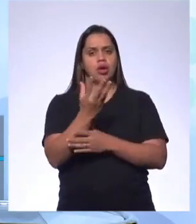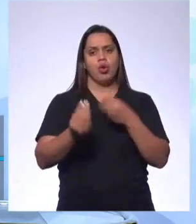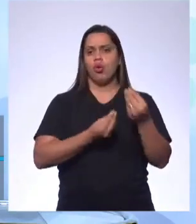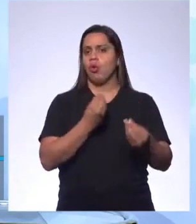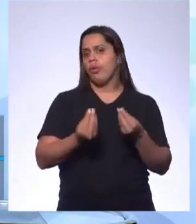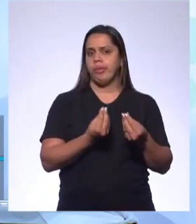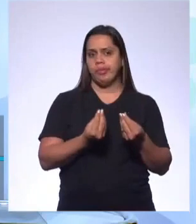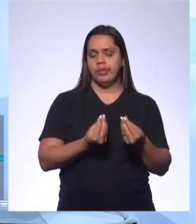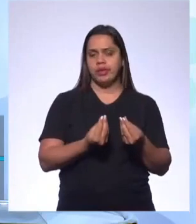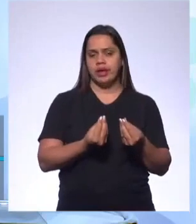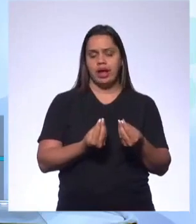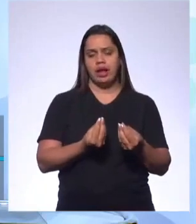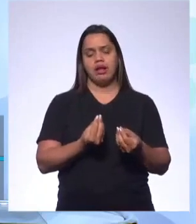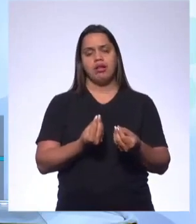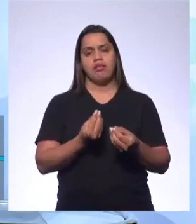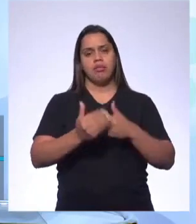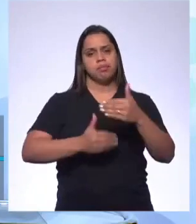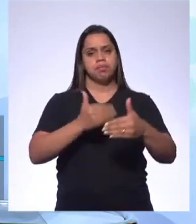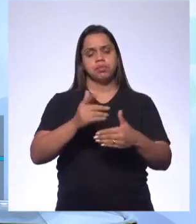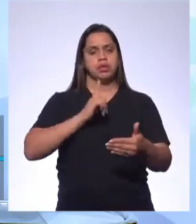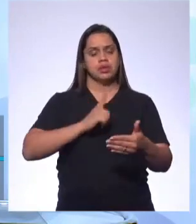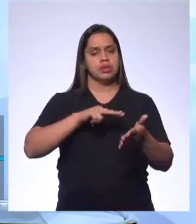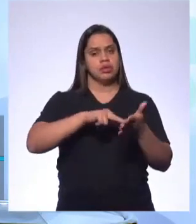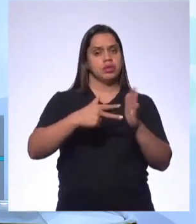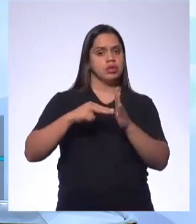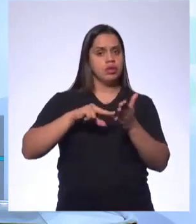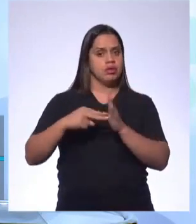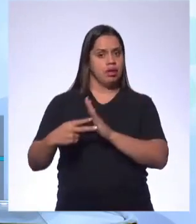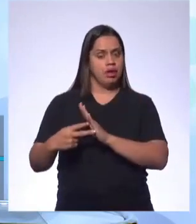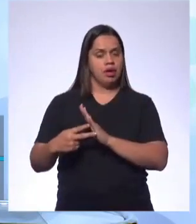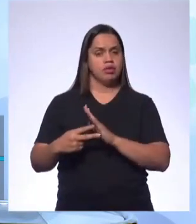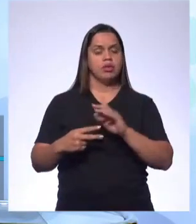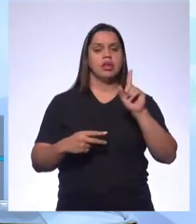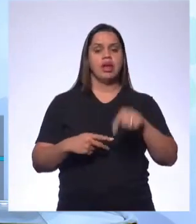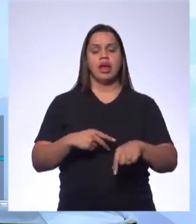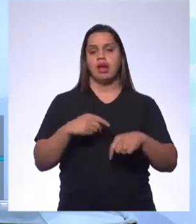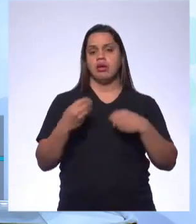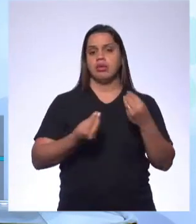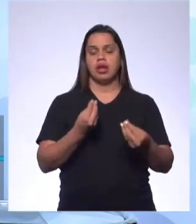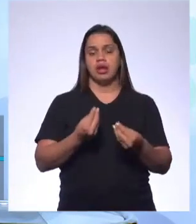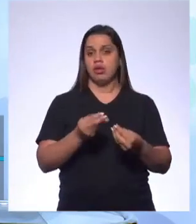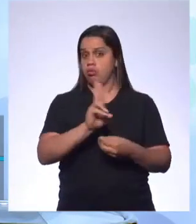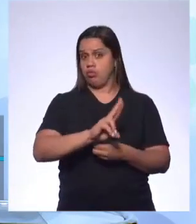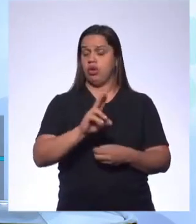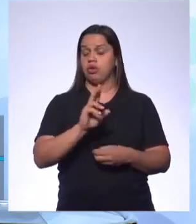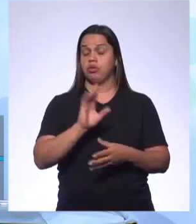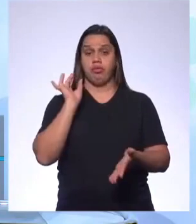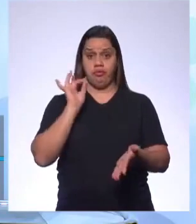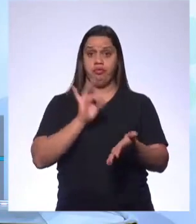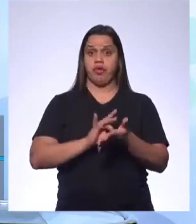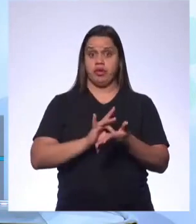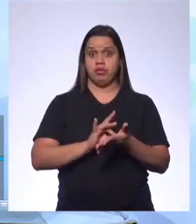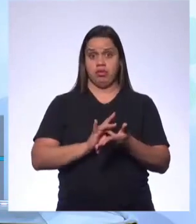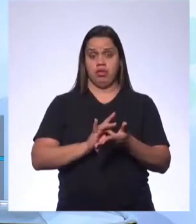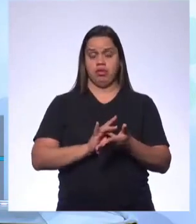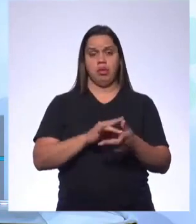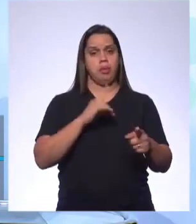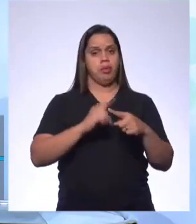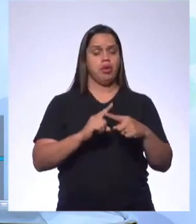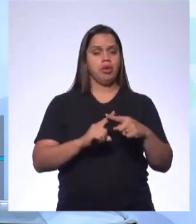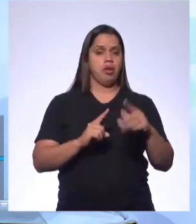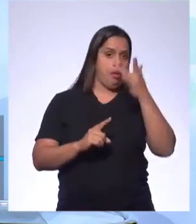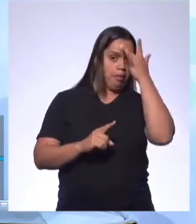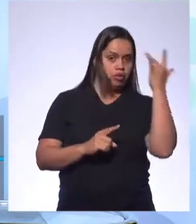tomando significado e acabam, muitas vezes, sendo tomadas como verdades absolutas, porque alguém falou